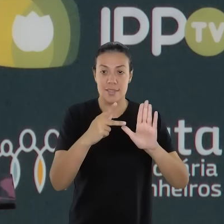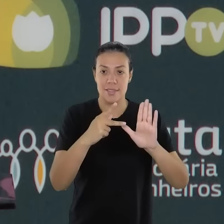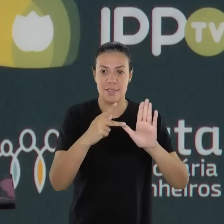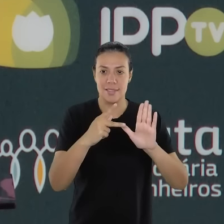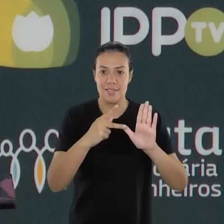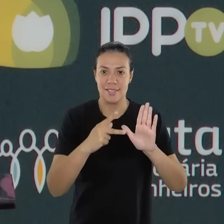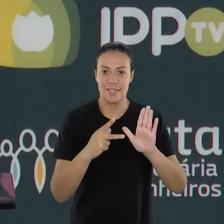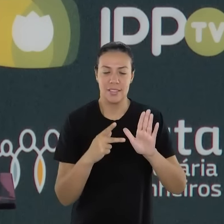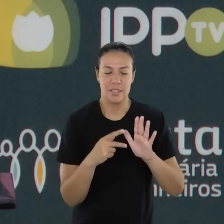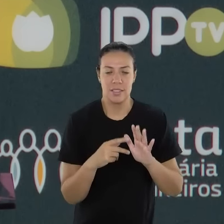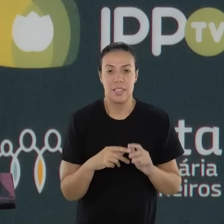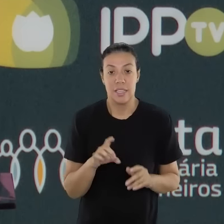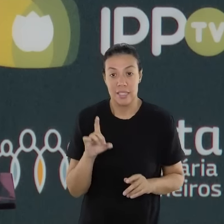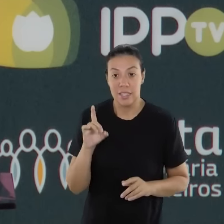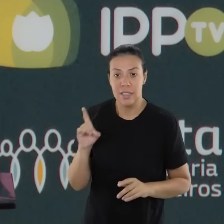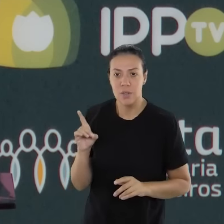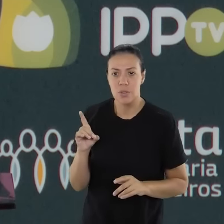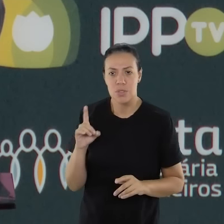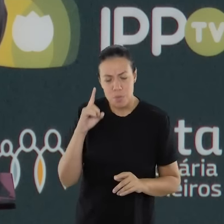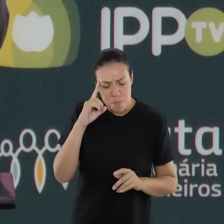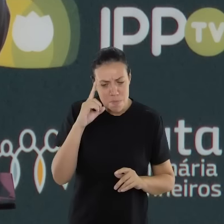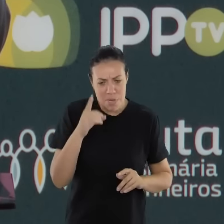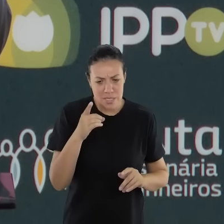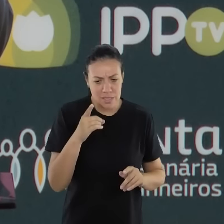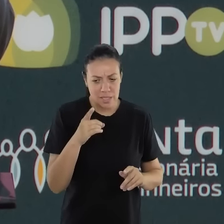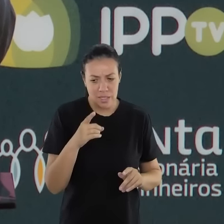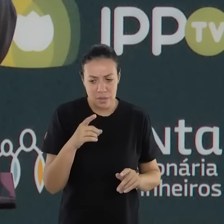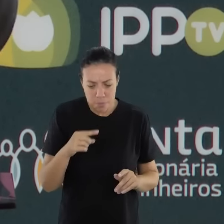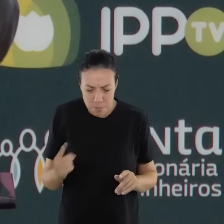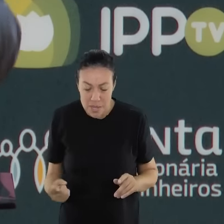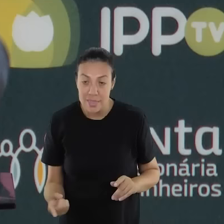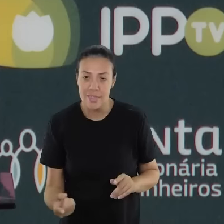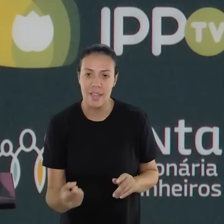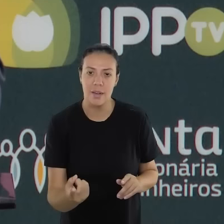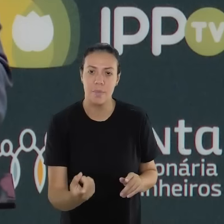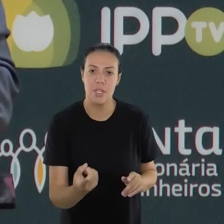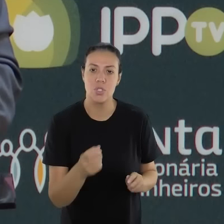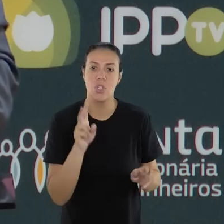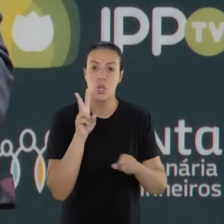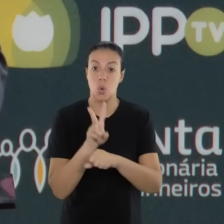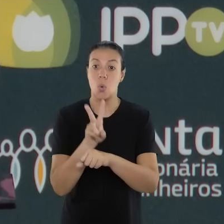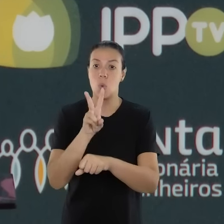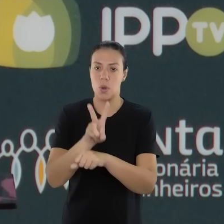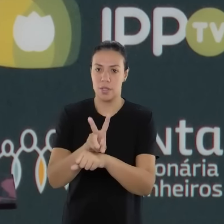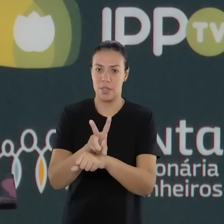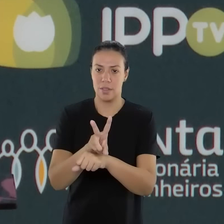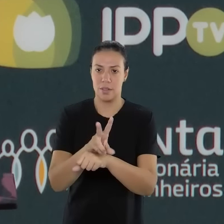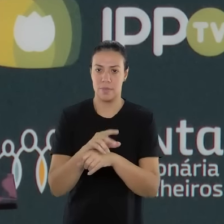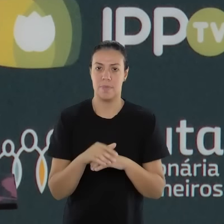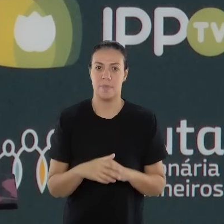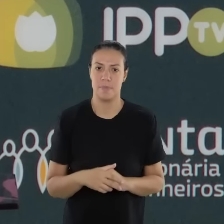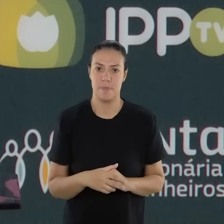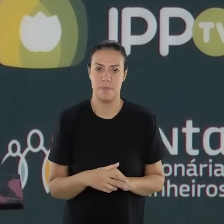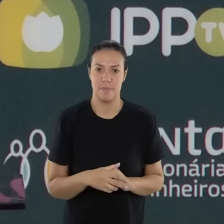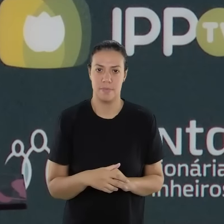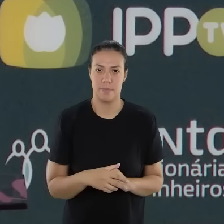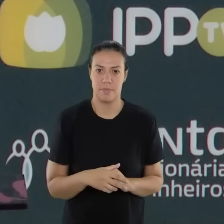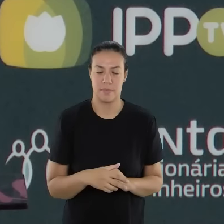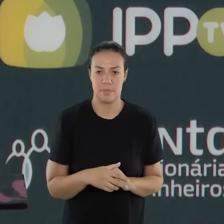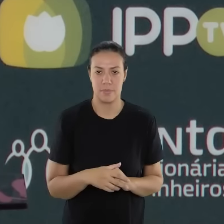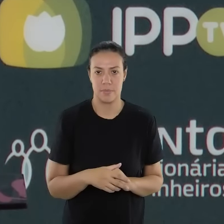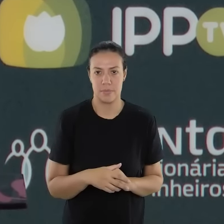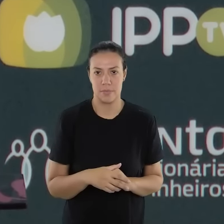as que o amam e cumprem os seus mandamentos, e dá o pago diretamente aos que o odeiam, fazendo-os